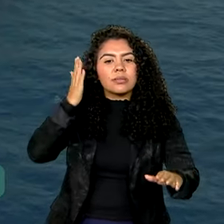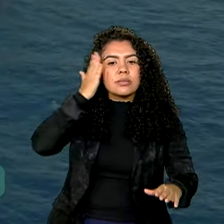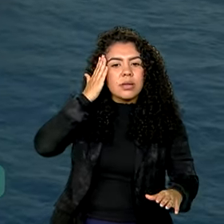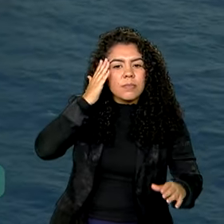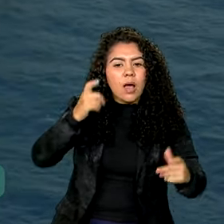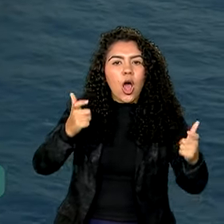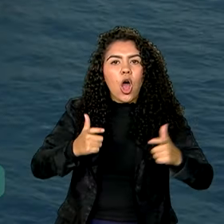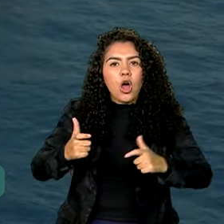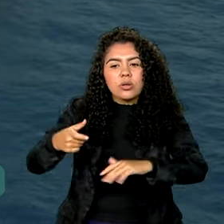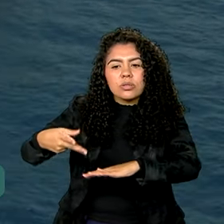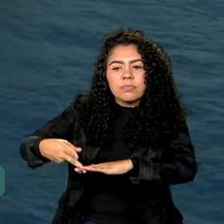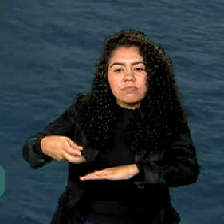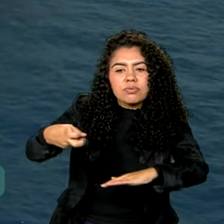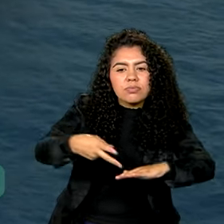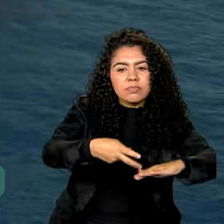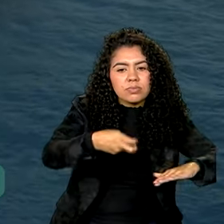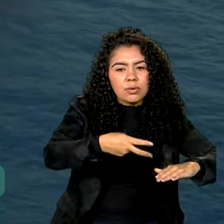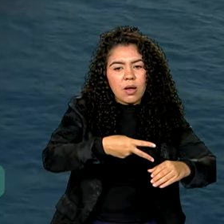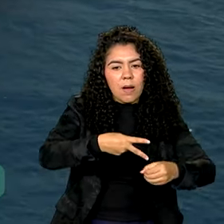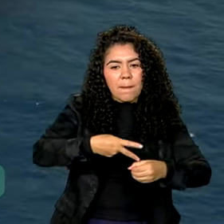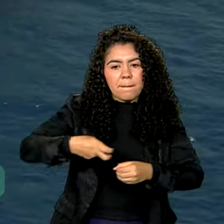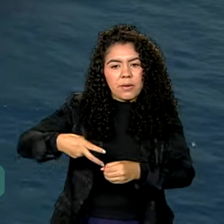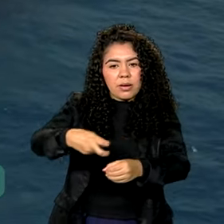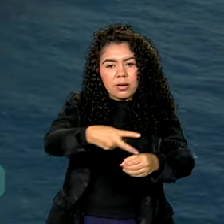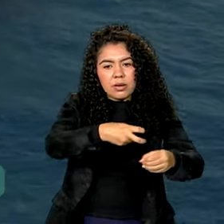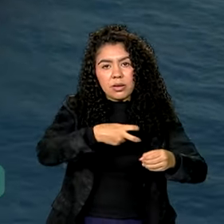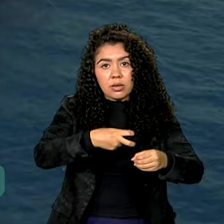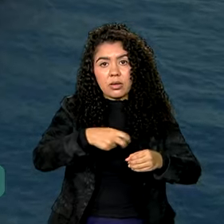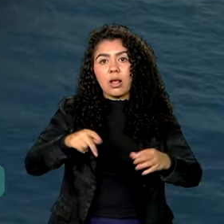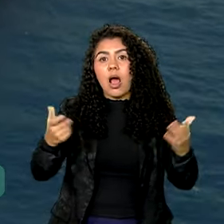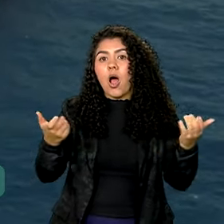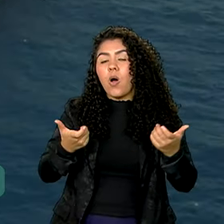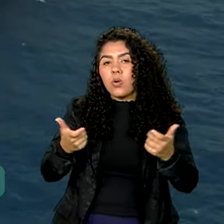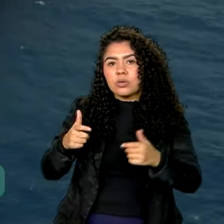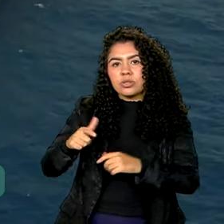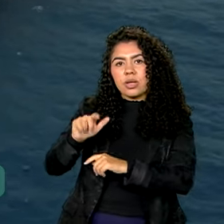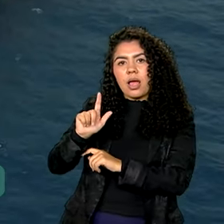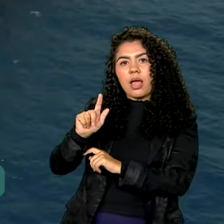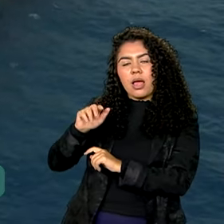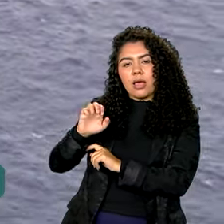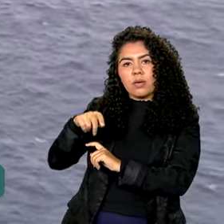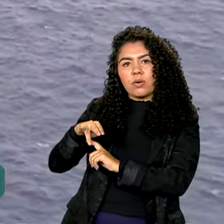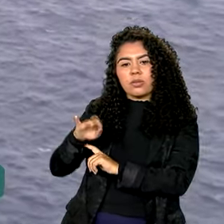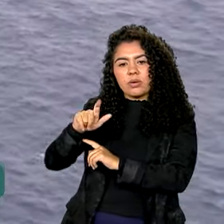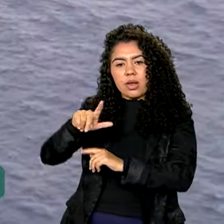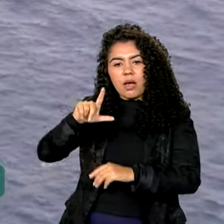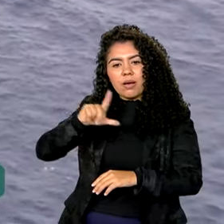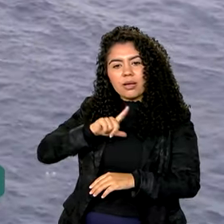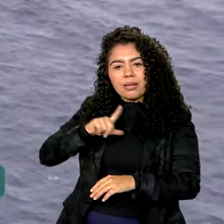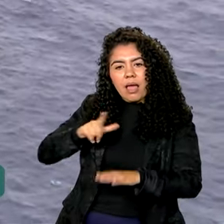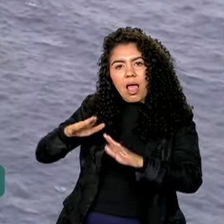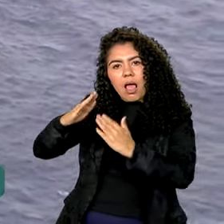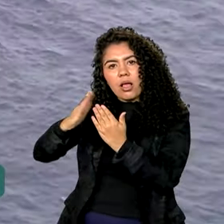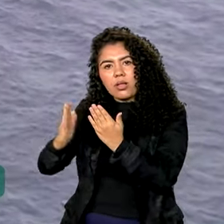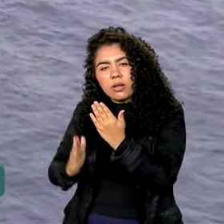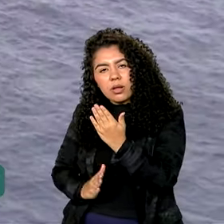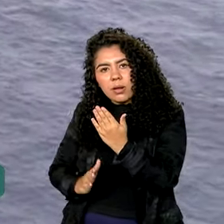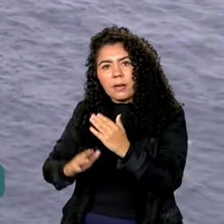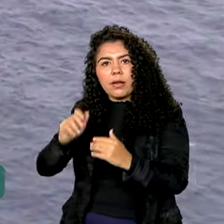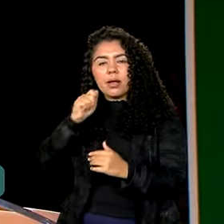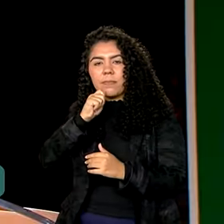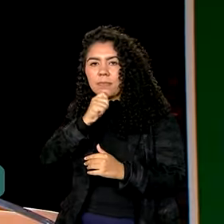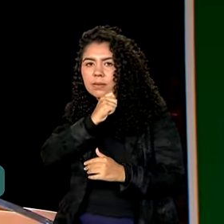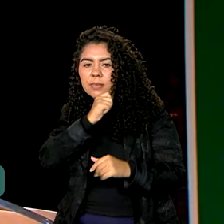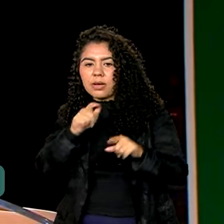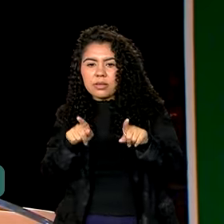de petróleo e gás na chamada Margem Equatorial, região que abrange o litoral do Amapá até o Rio Grande do